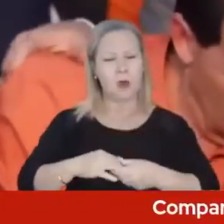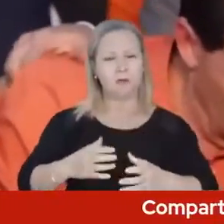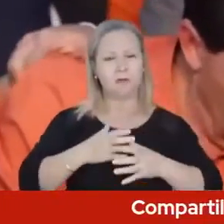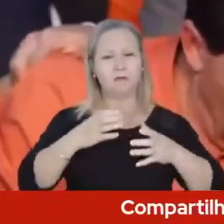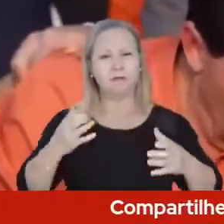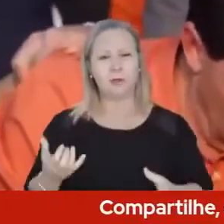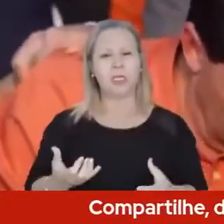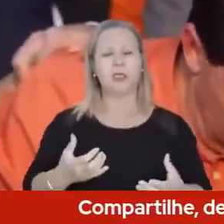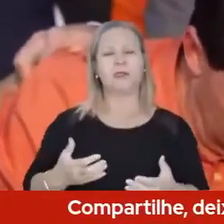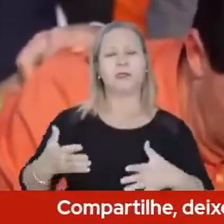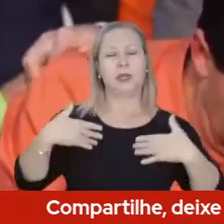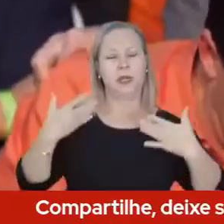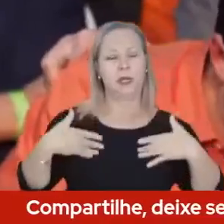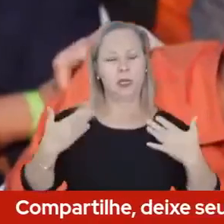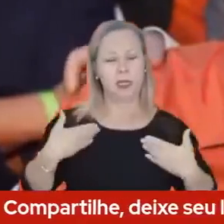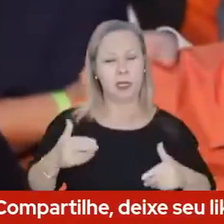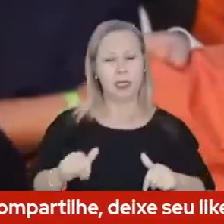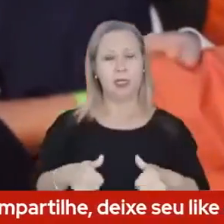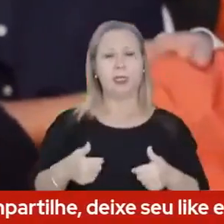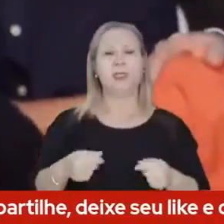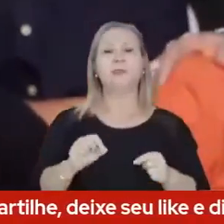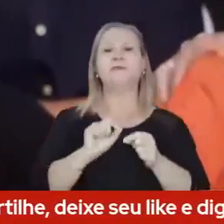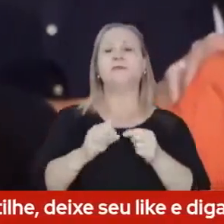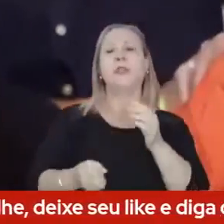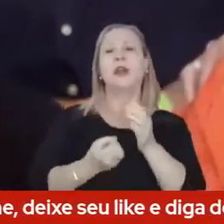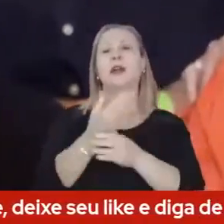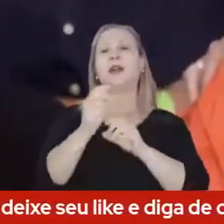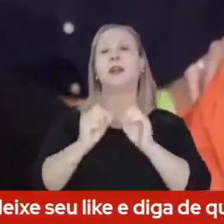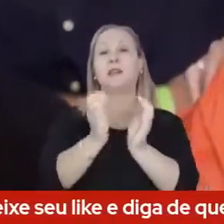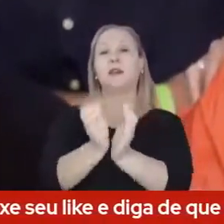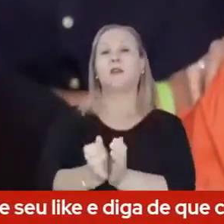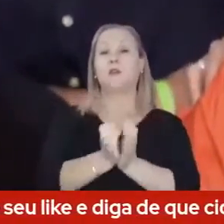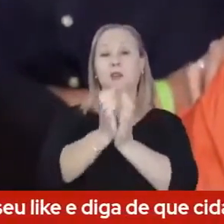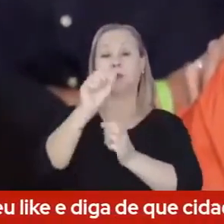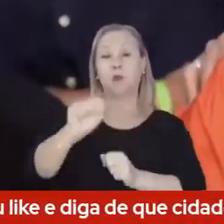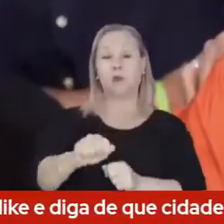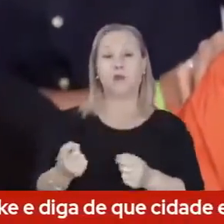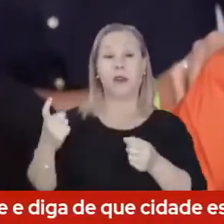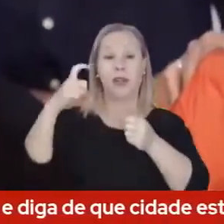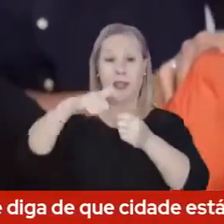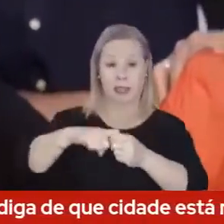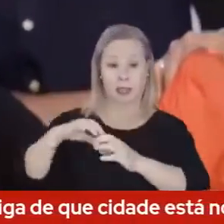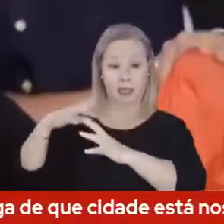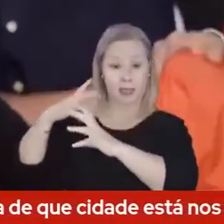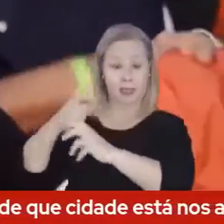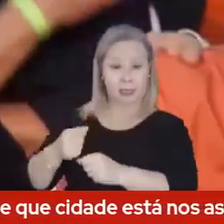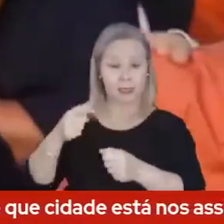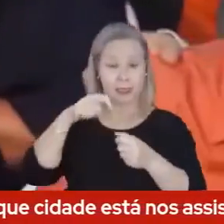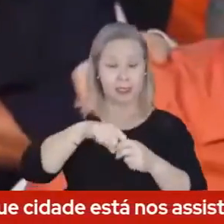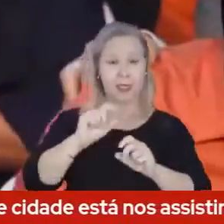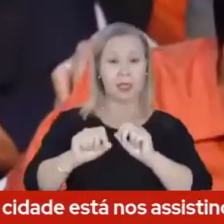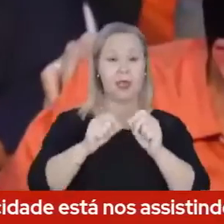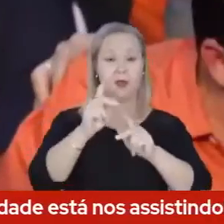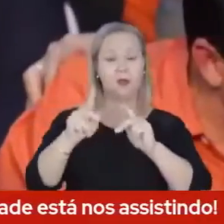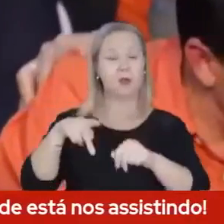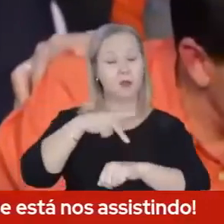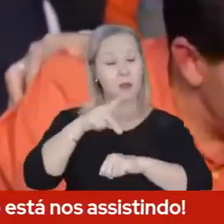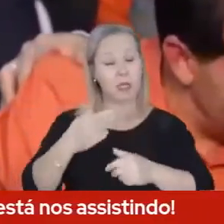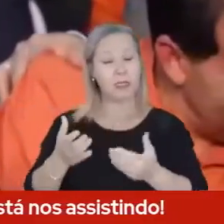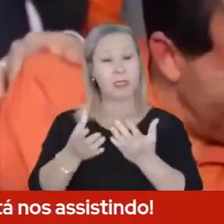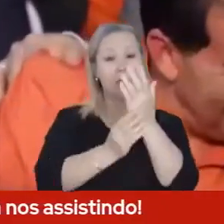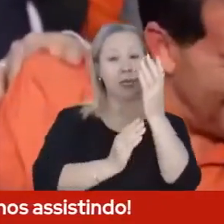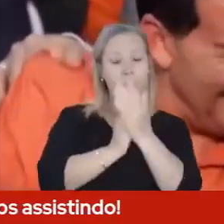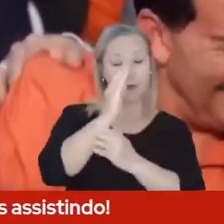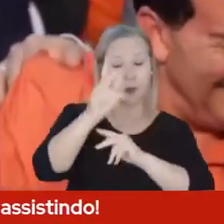frente e desse movimento que vai resgatar o nosso país para as mãos do povo, para a classe trabalhadora e